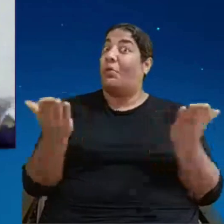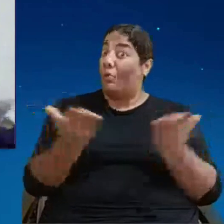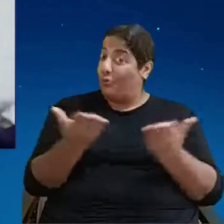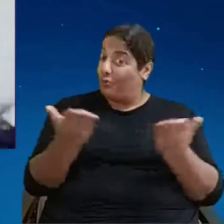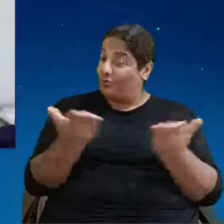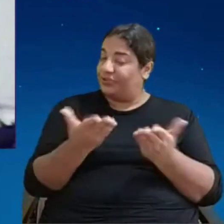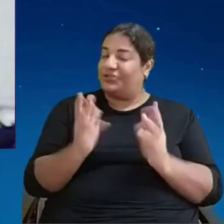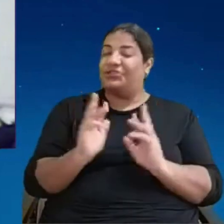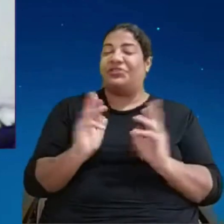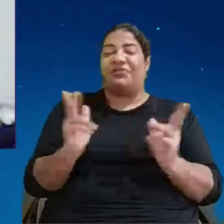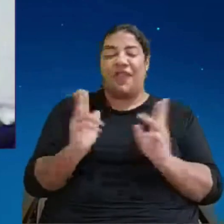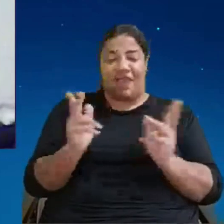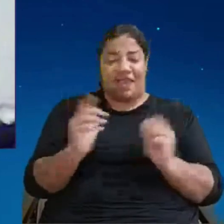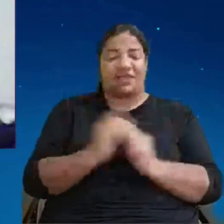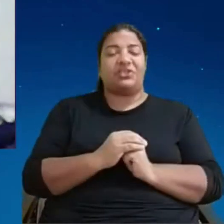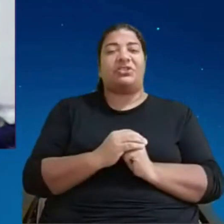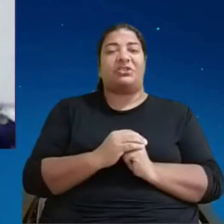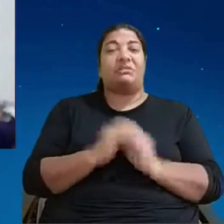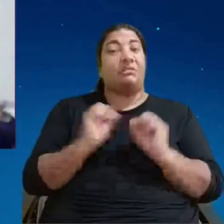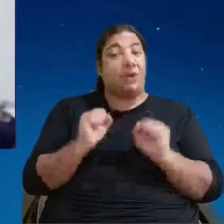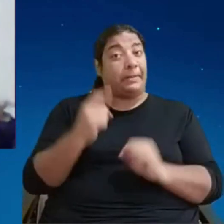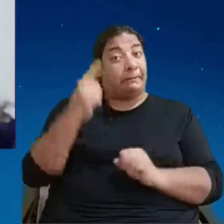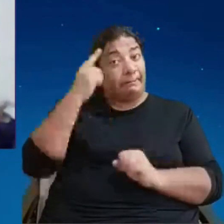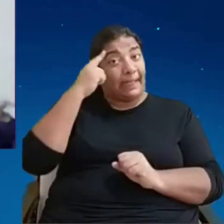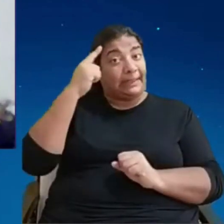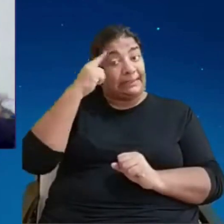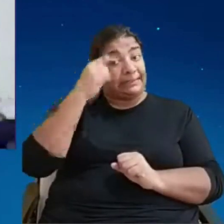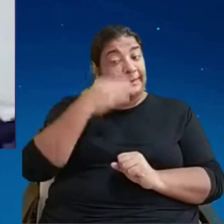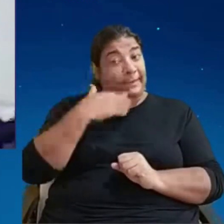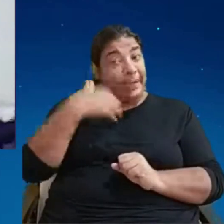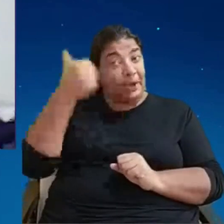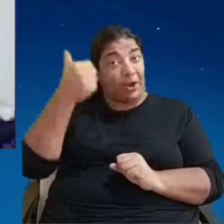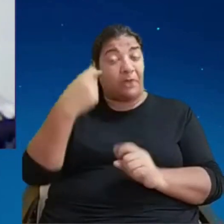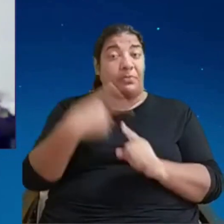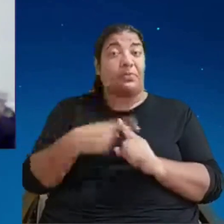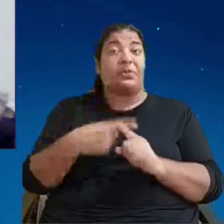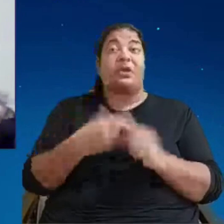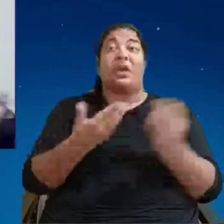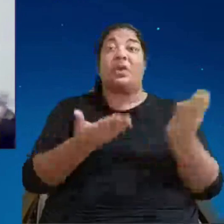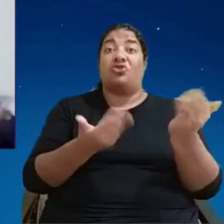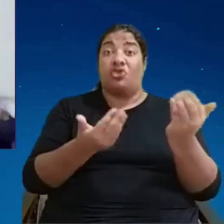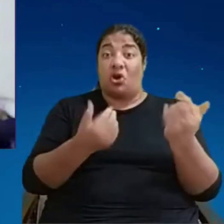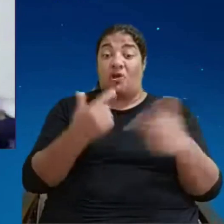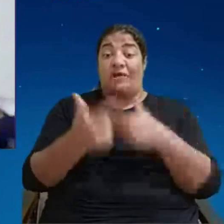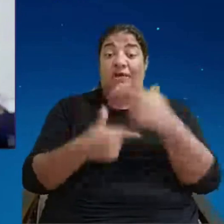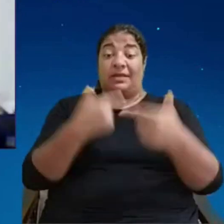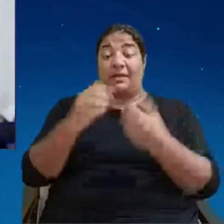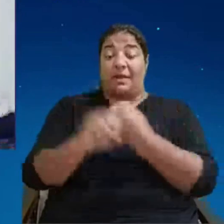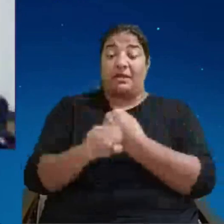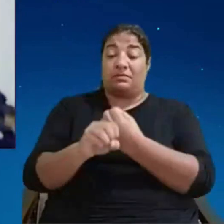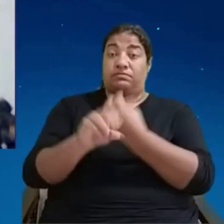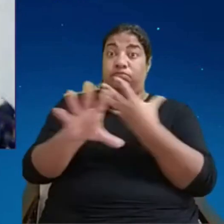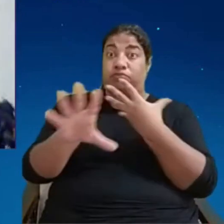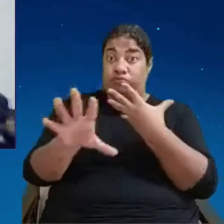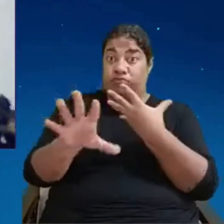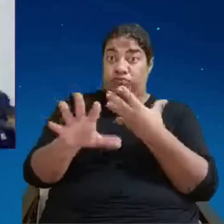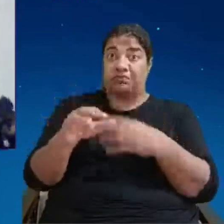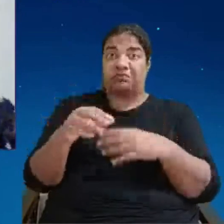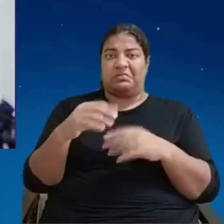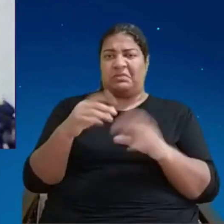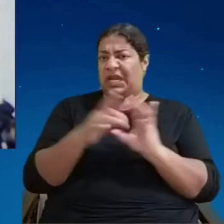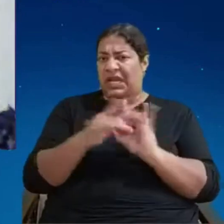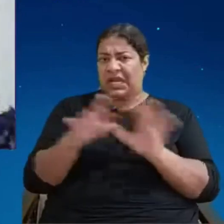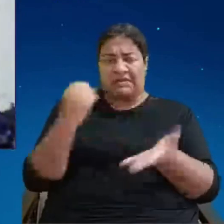podem pensar nisso melhor. Eles estão fazendo trabalhos remotos, como freela, teve até